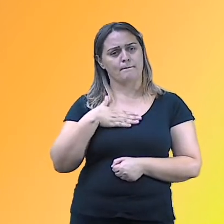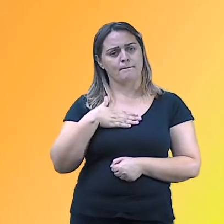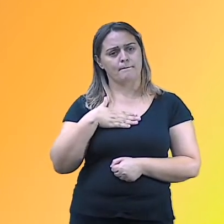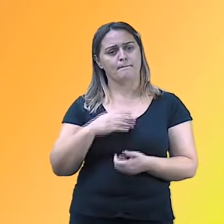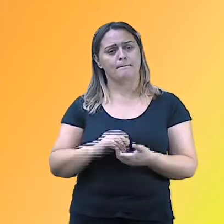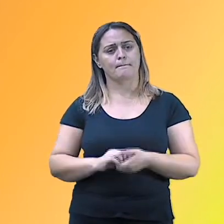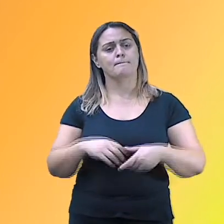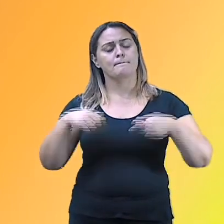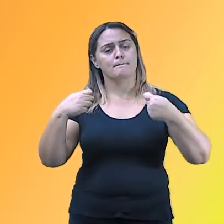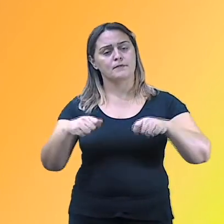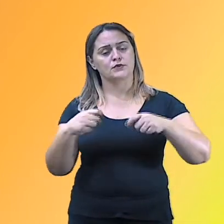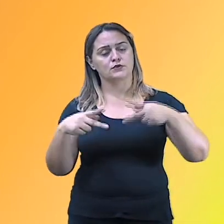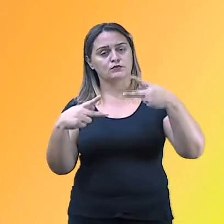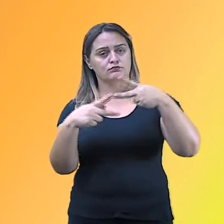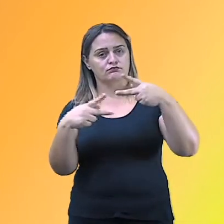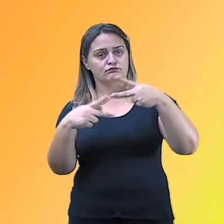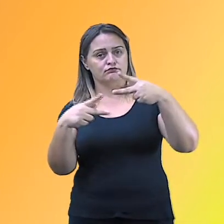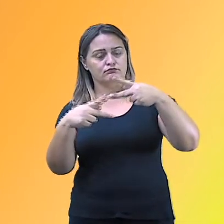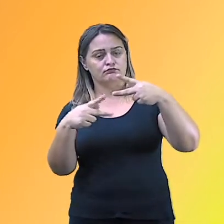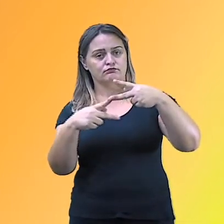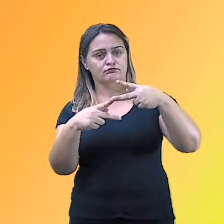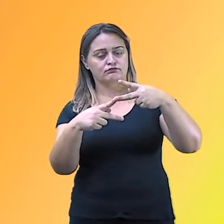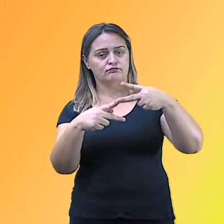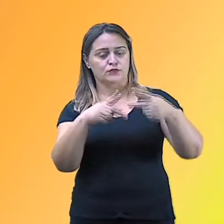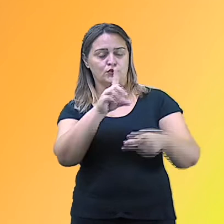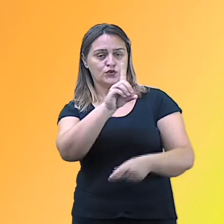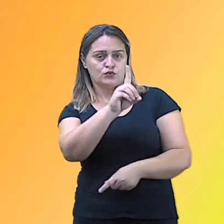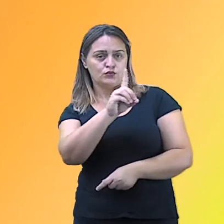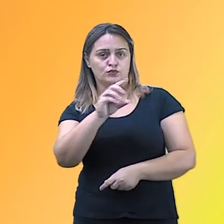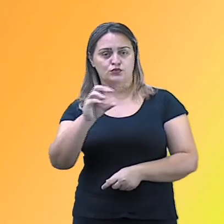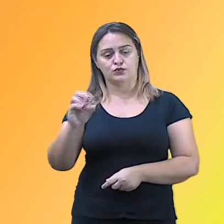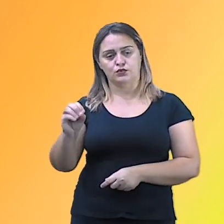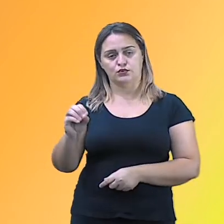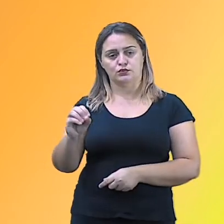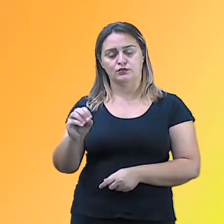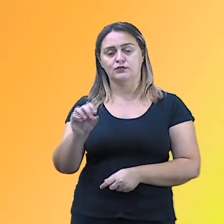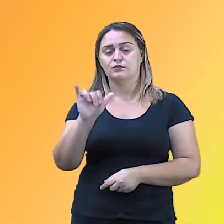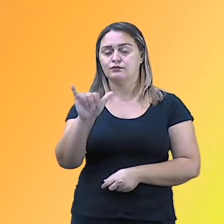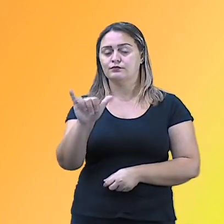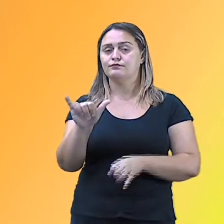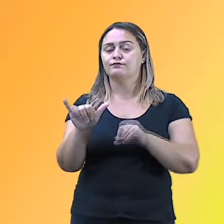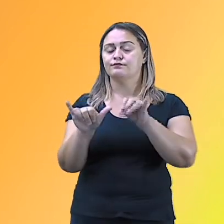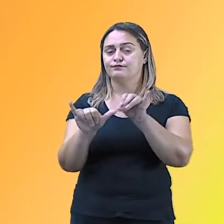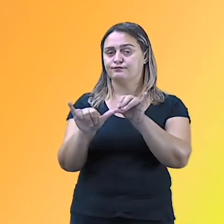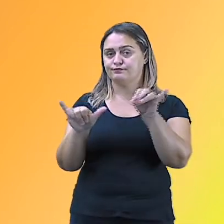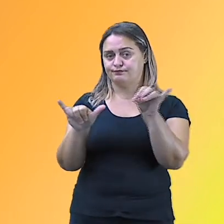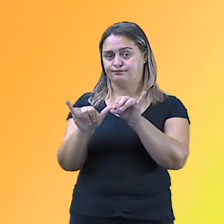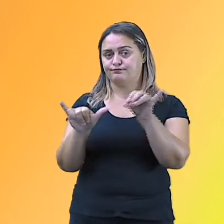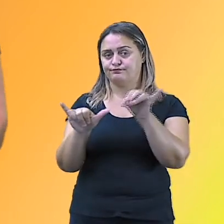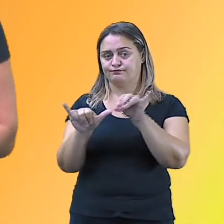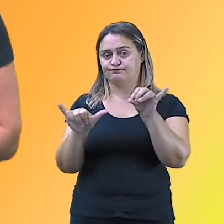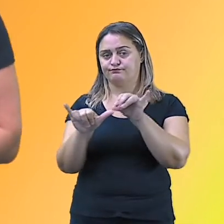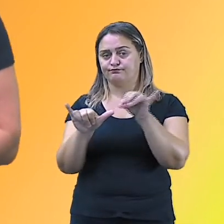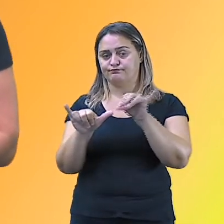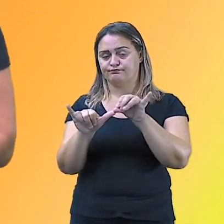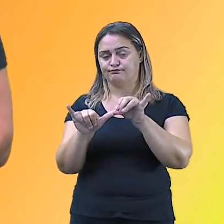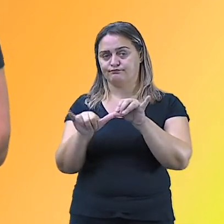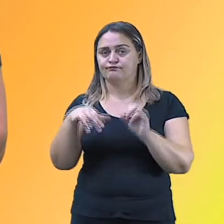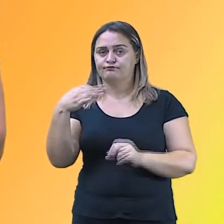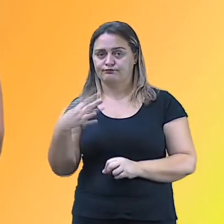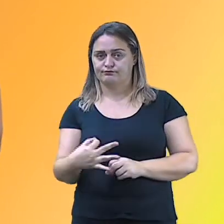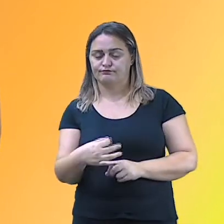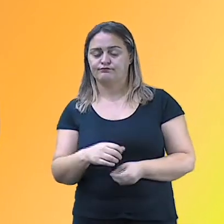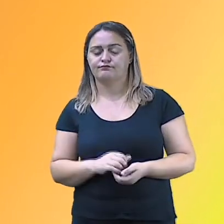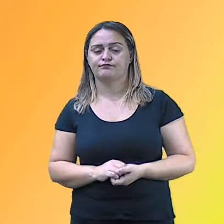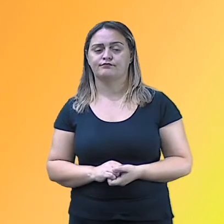de maneira o quê? Indireta, né? É formado aí o objeto indireto com a presença de uma